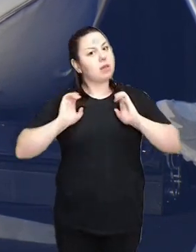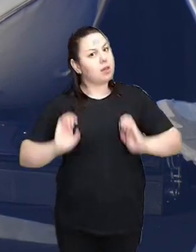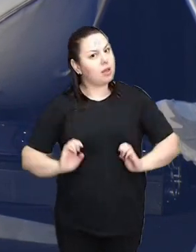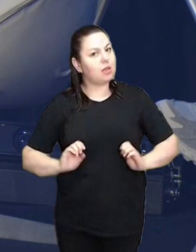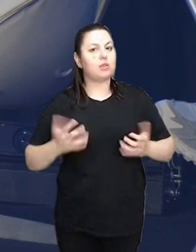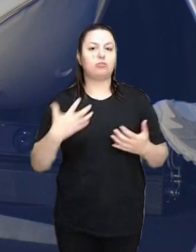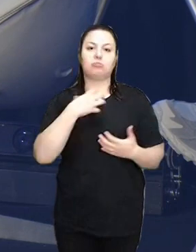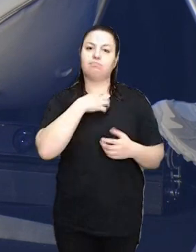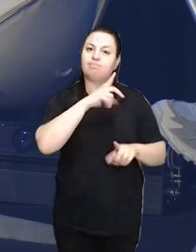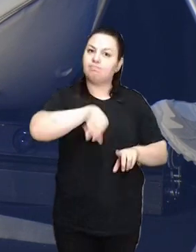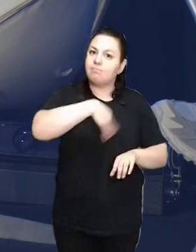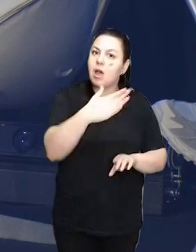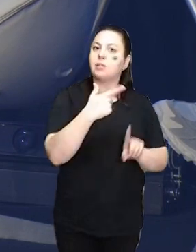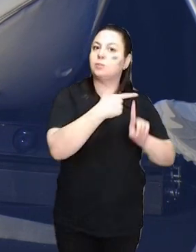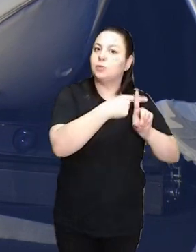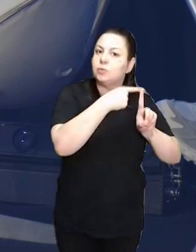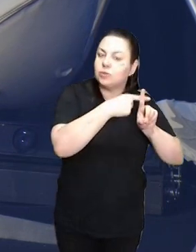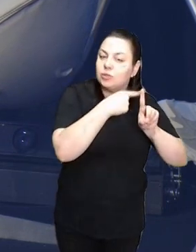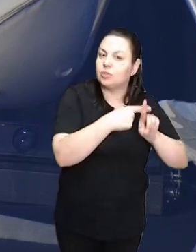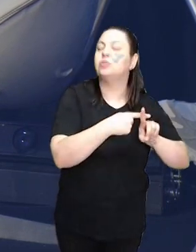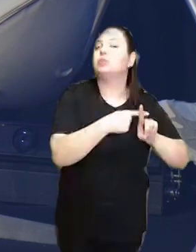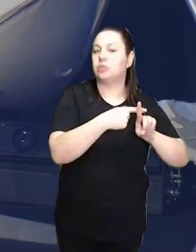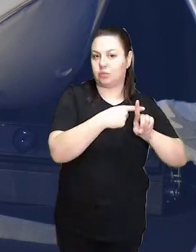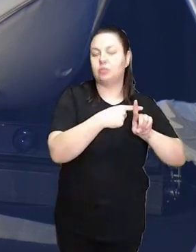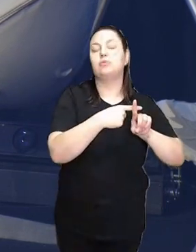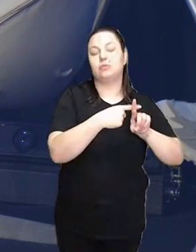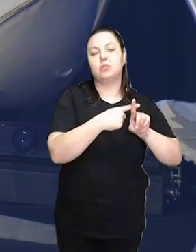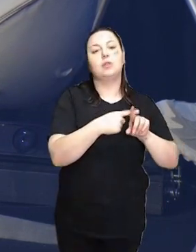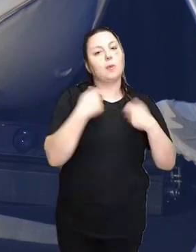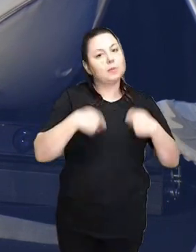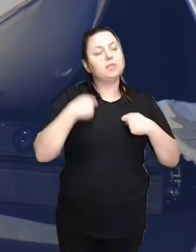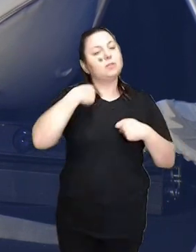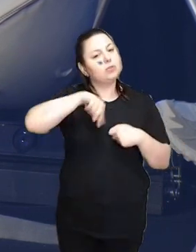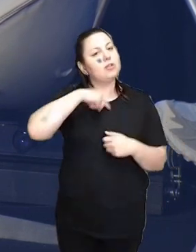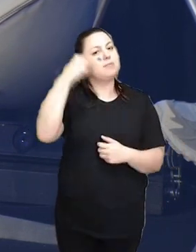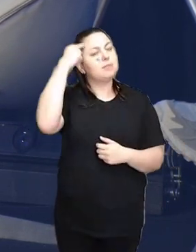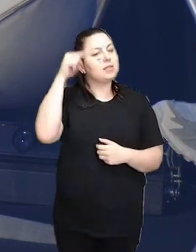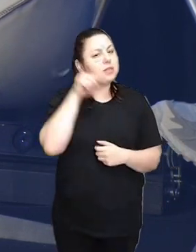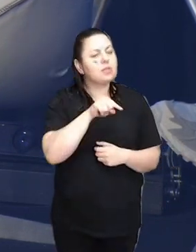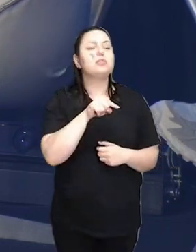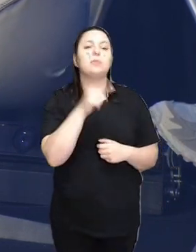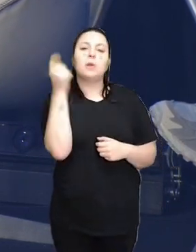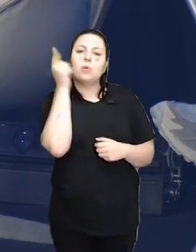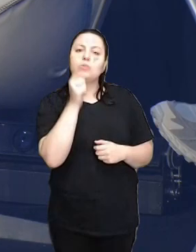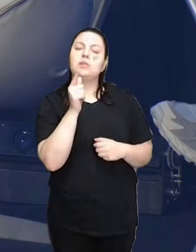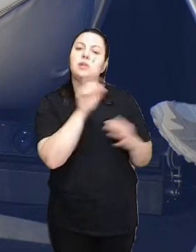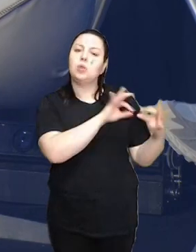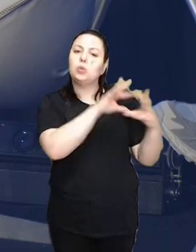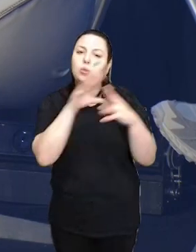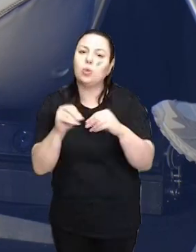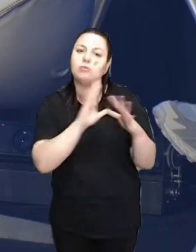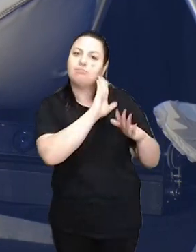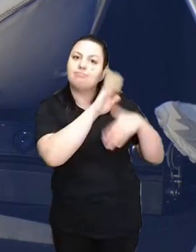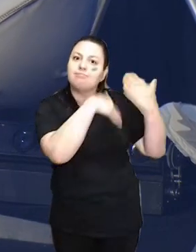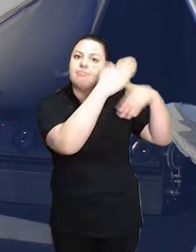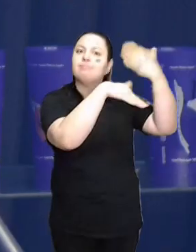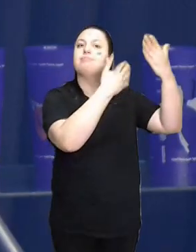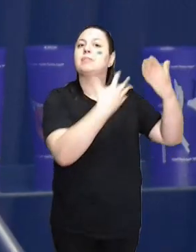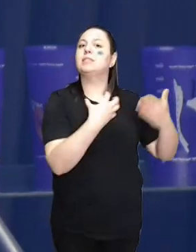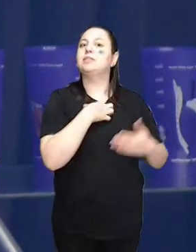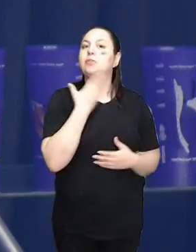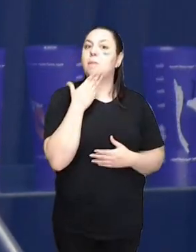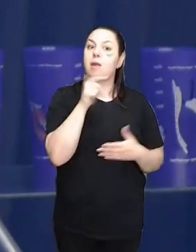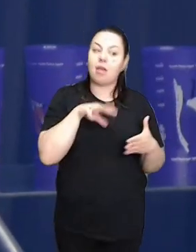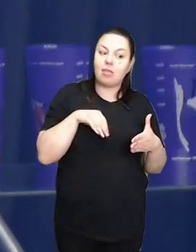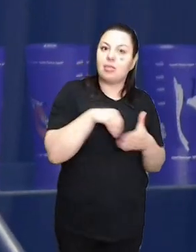próprio, né, se apropriar dessa temática, de forma que eles possam crescer e se habituar um pouco mais a esse ambiente. A gente vai trabalhando um